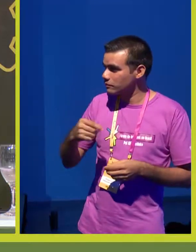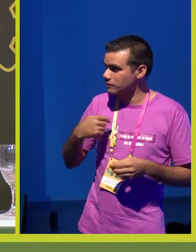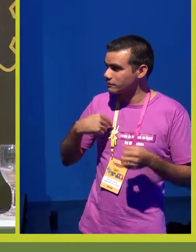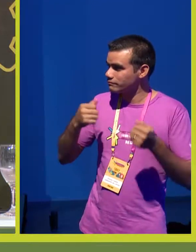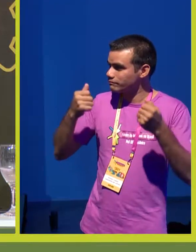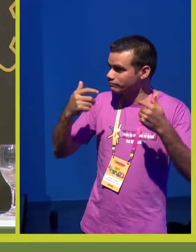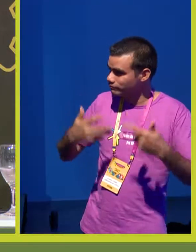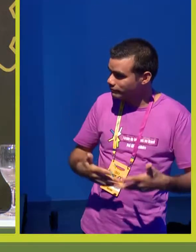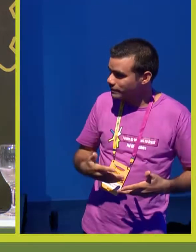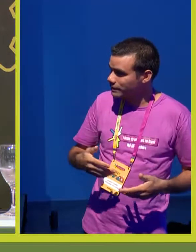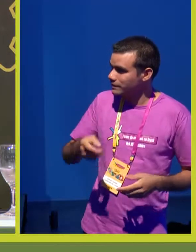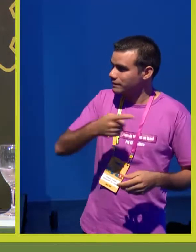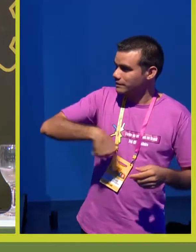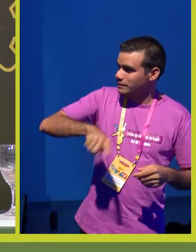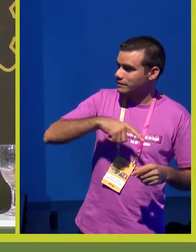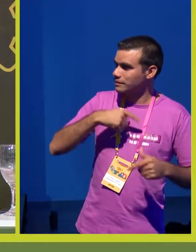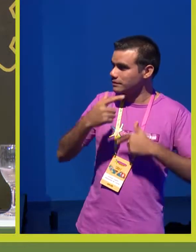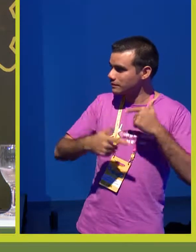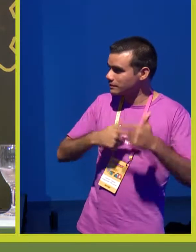o trabalho que a gente faz